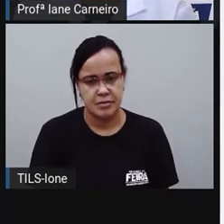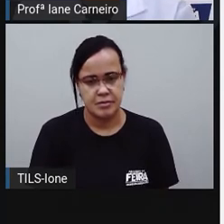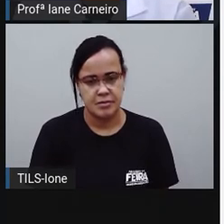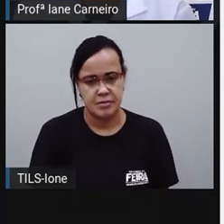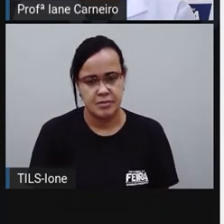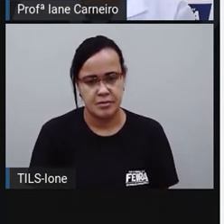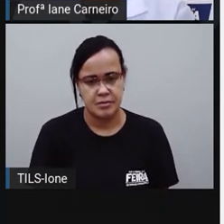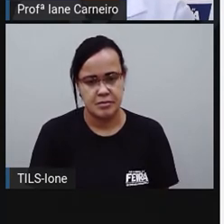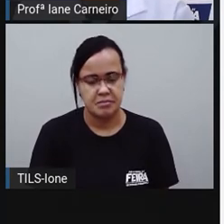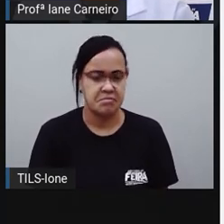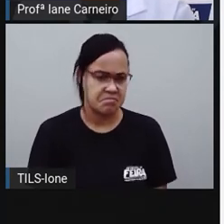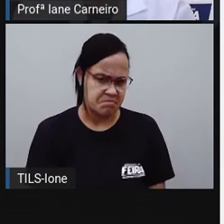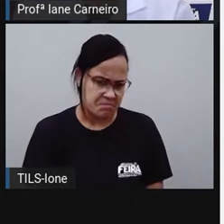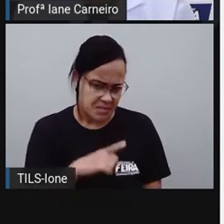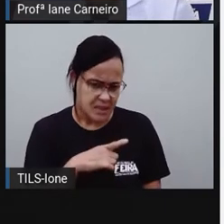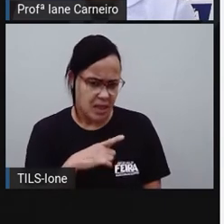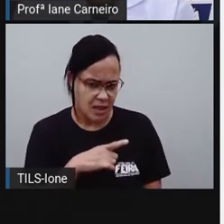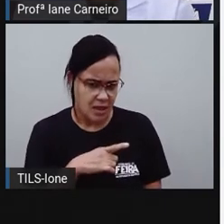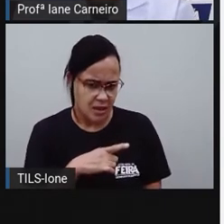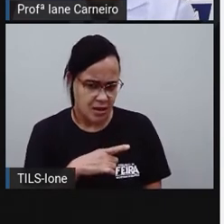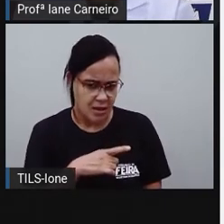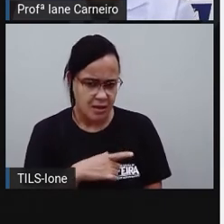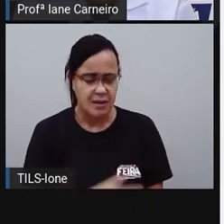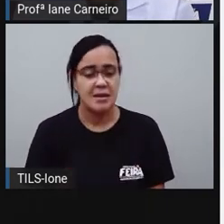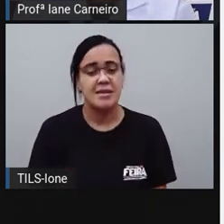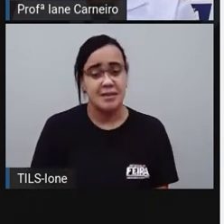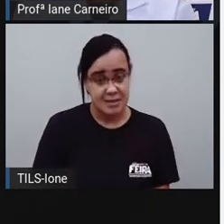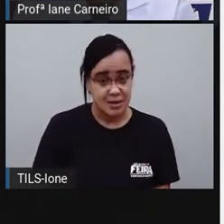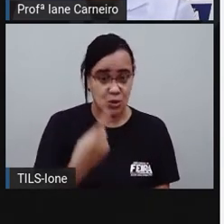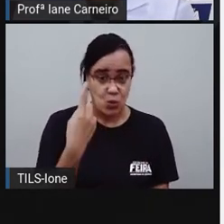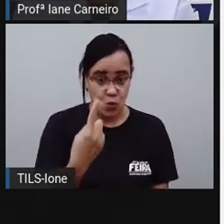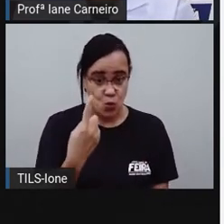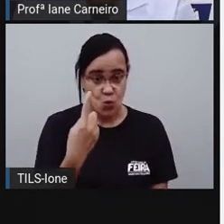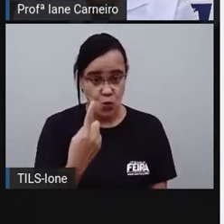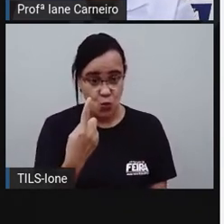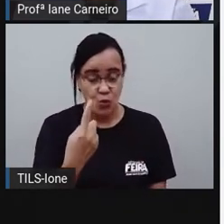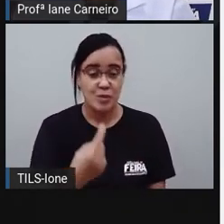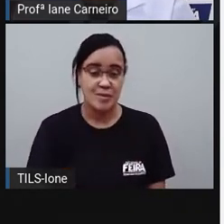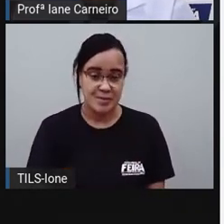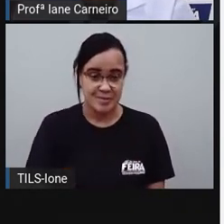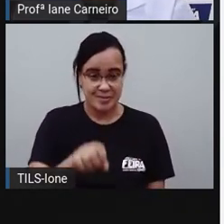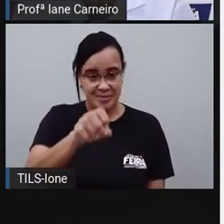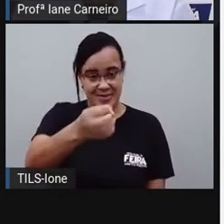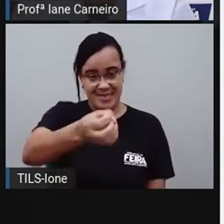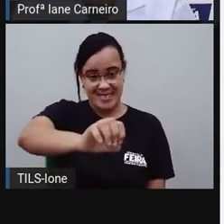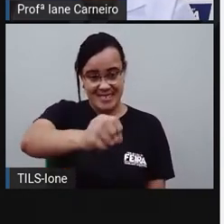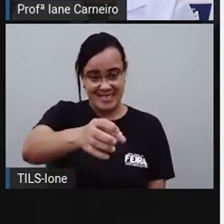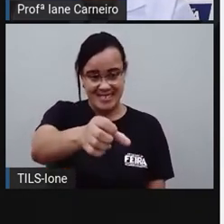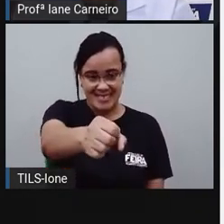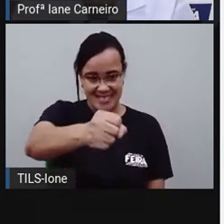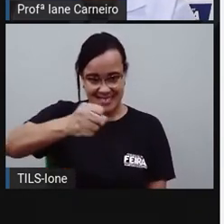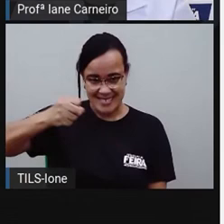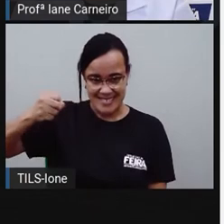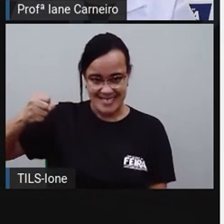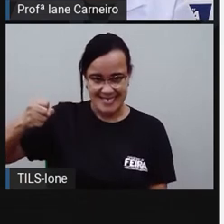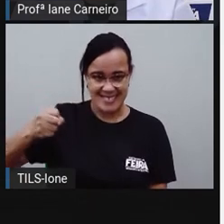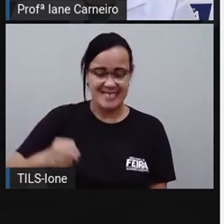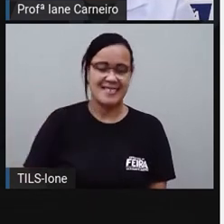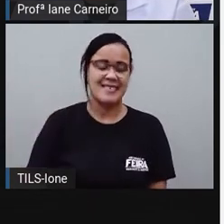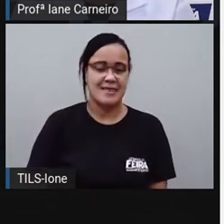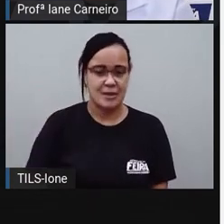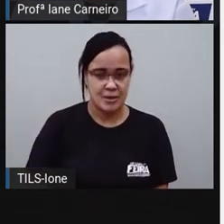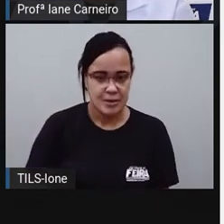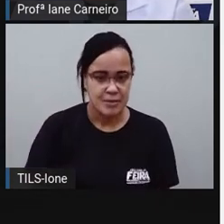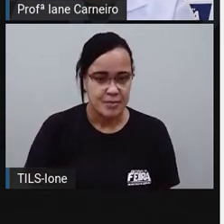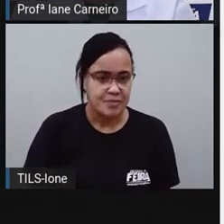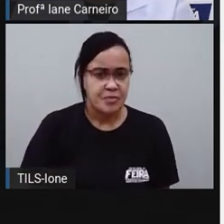Onde tem mais círculos? Tem mais algum? Tem mais um, ó. Aqui a maçaneta, né, da porta. Então, quantos círculos tem